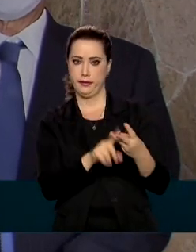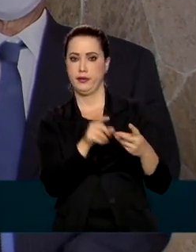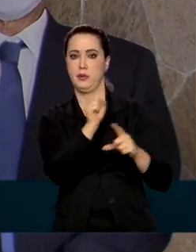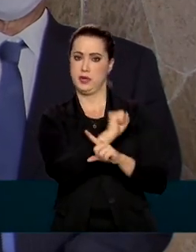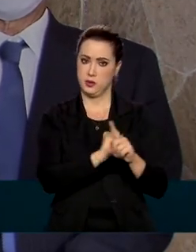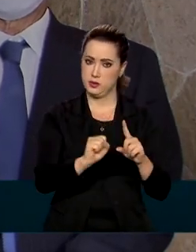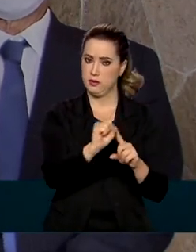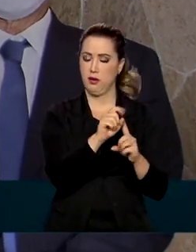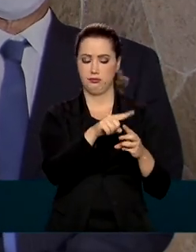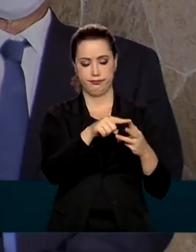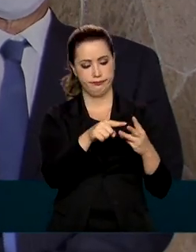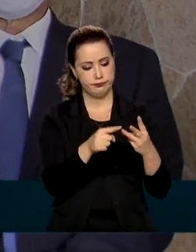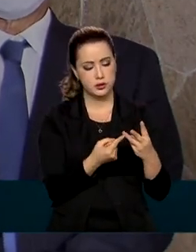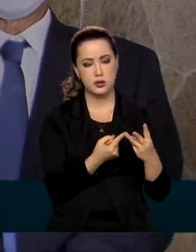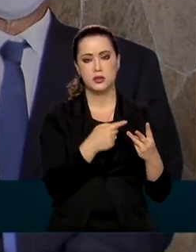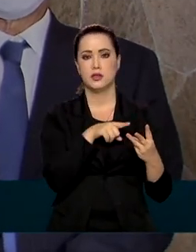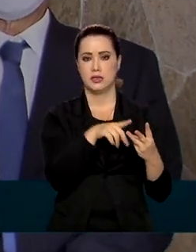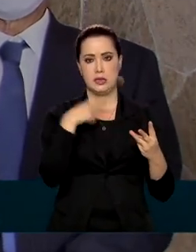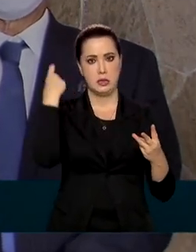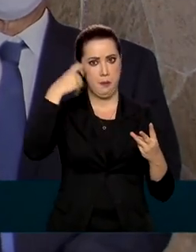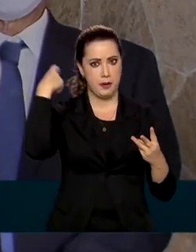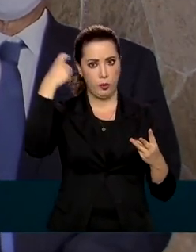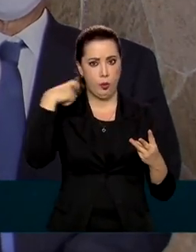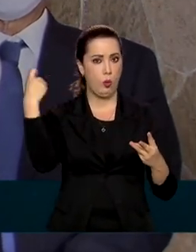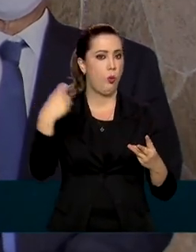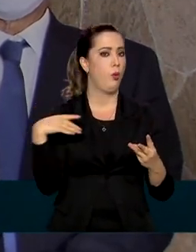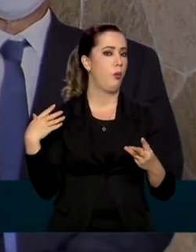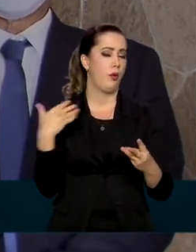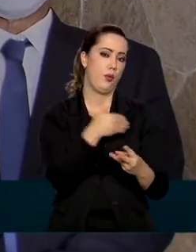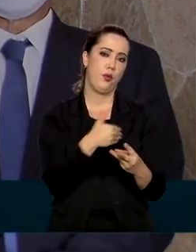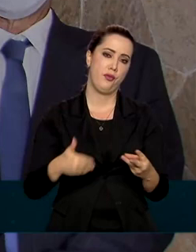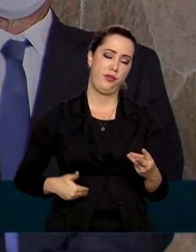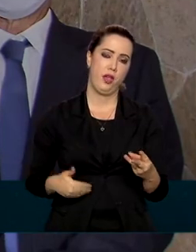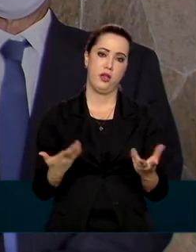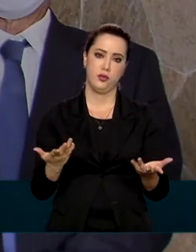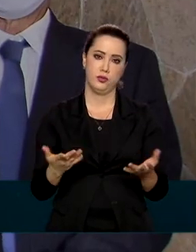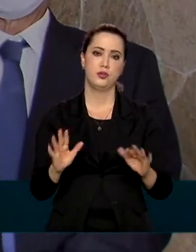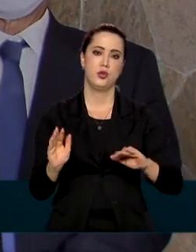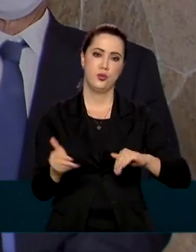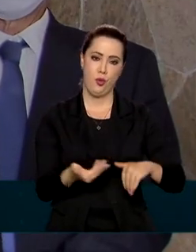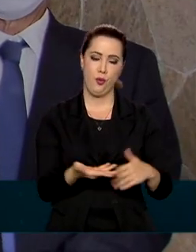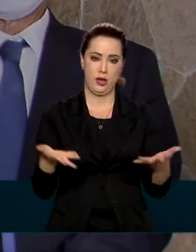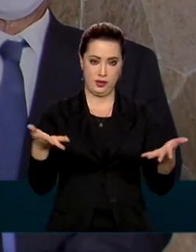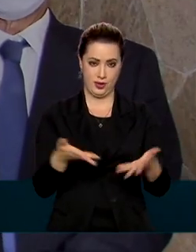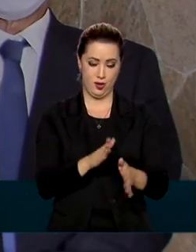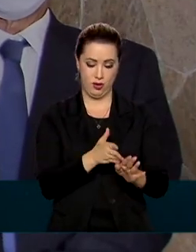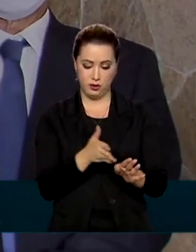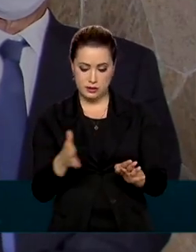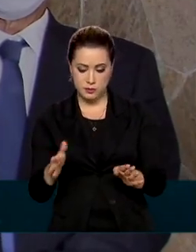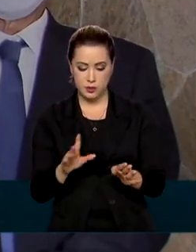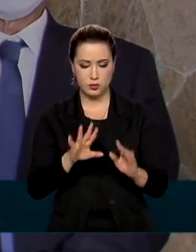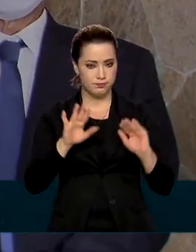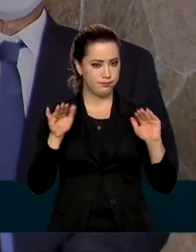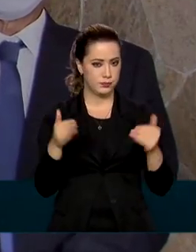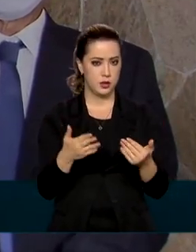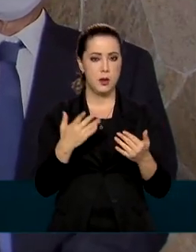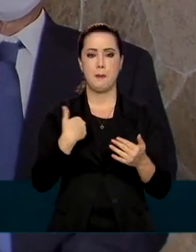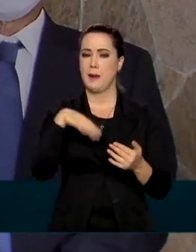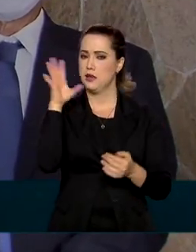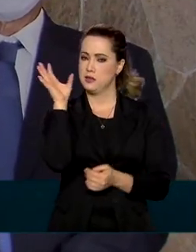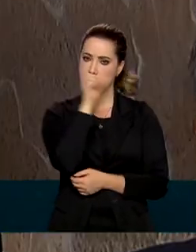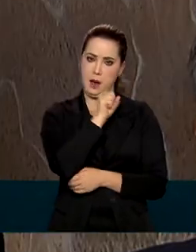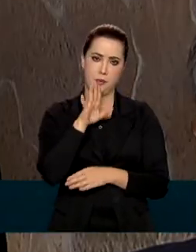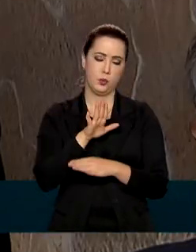social, são as três que preocupam o governo, o Congresso nesse momento, serão tratadas com a maior